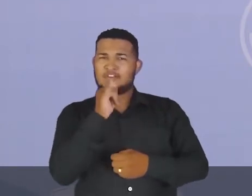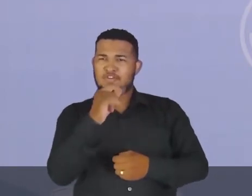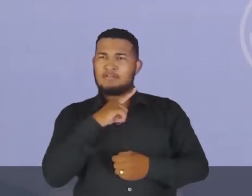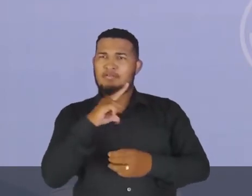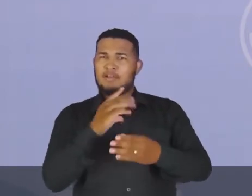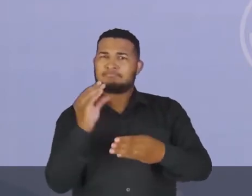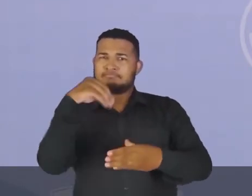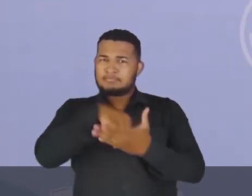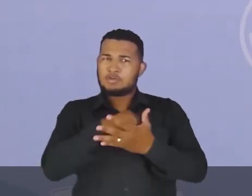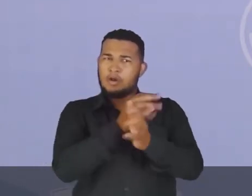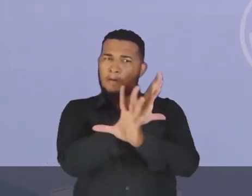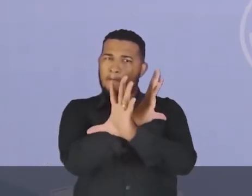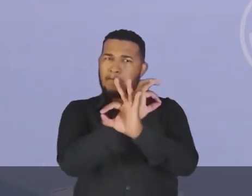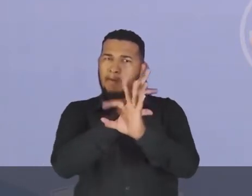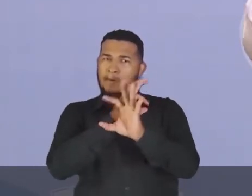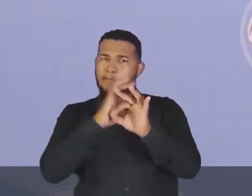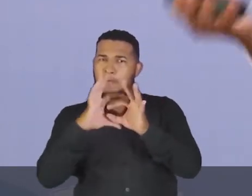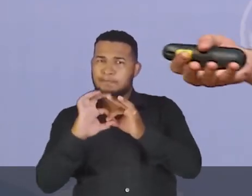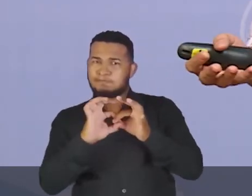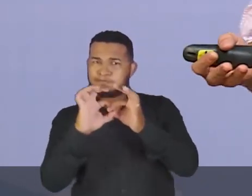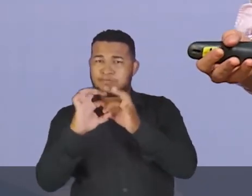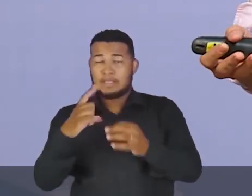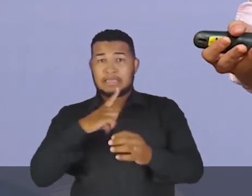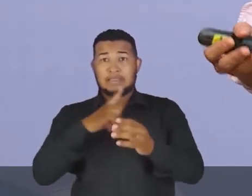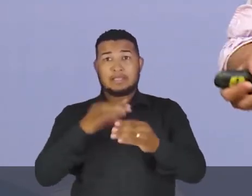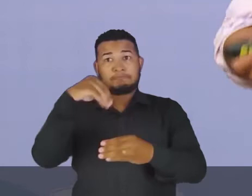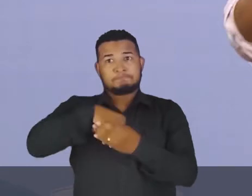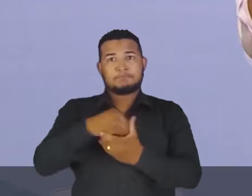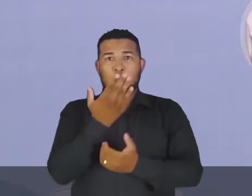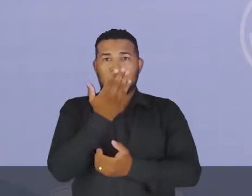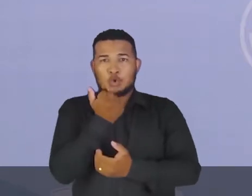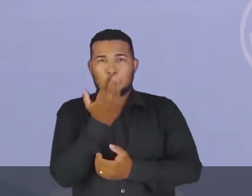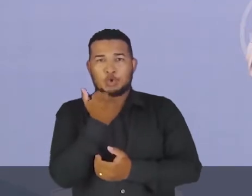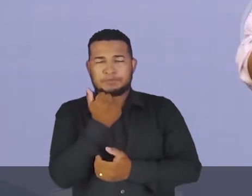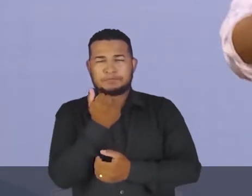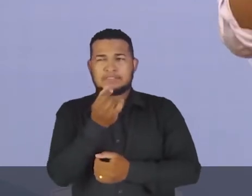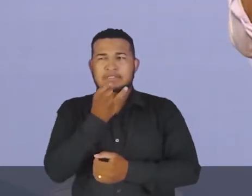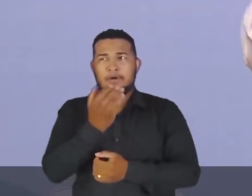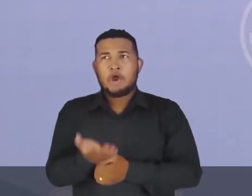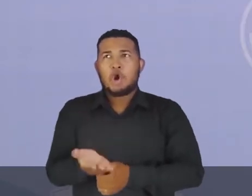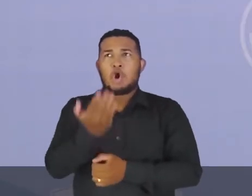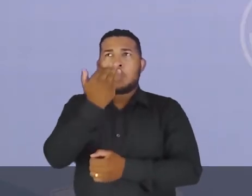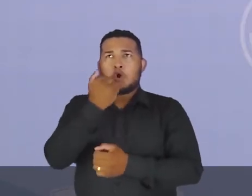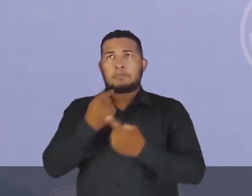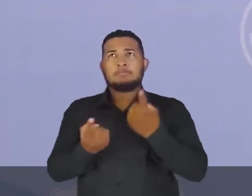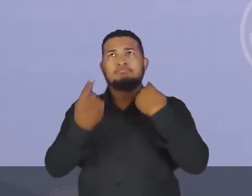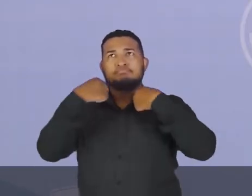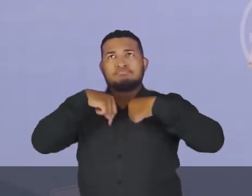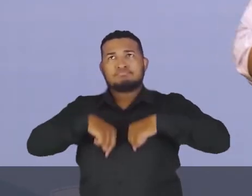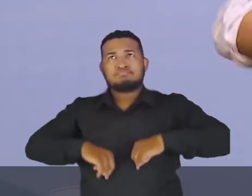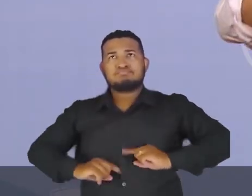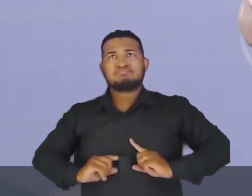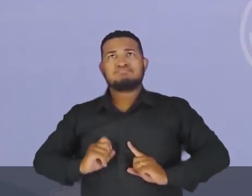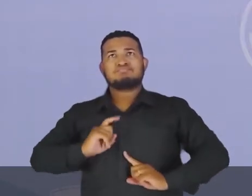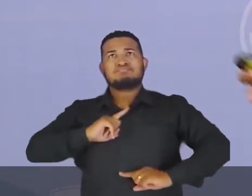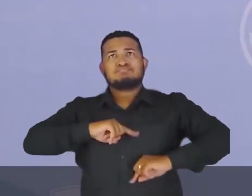nas ligações químicas que existem nos alimentos, quando você ingere, esse alimento passa para o seu sistema digestório, ele é quebrado